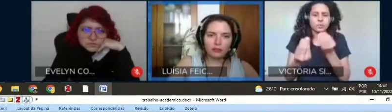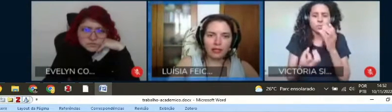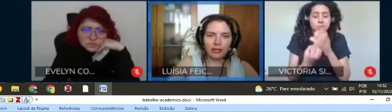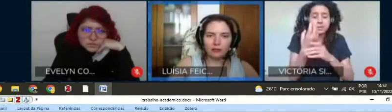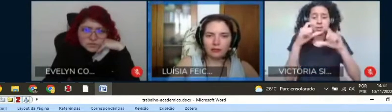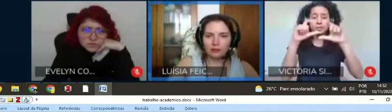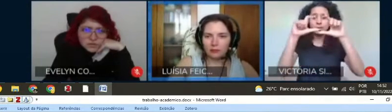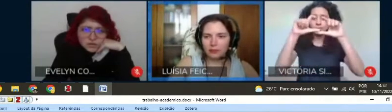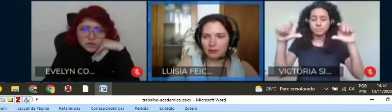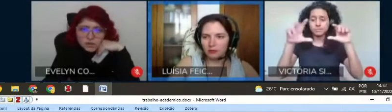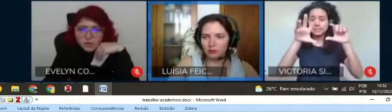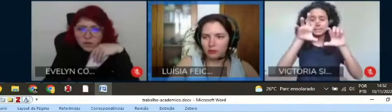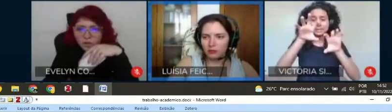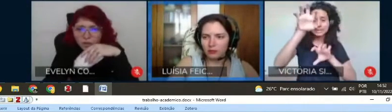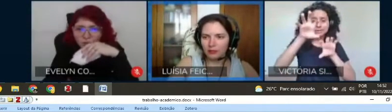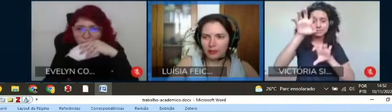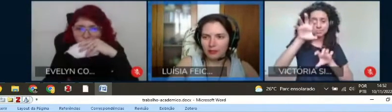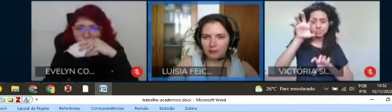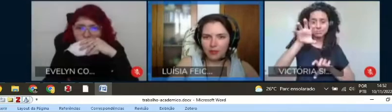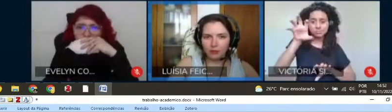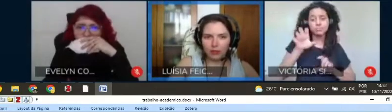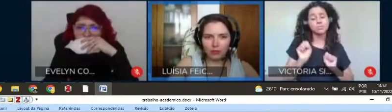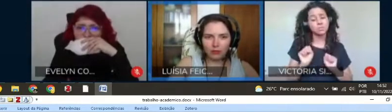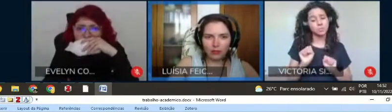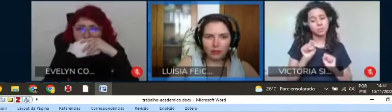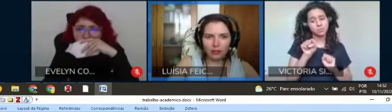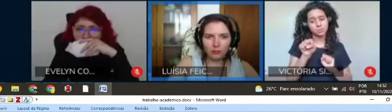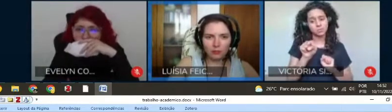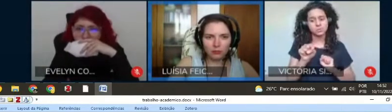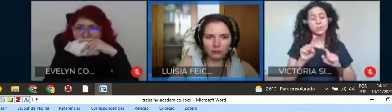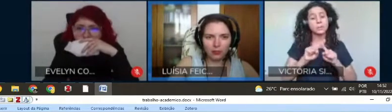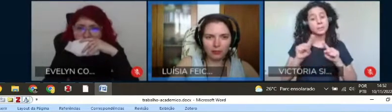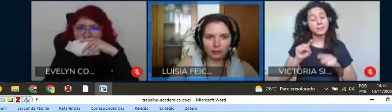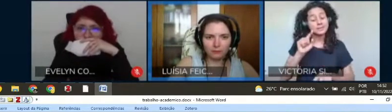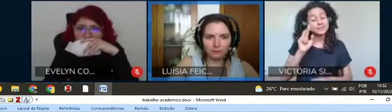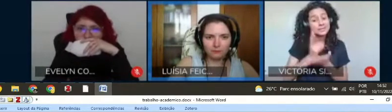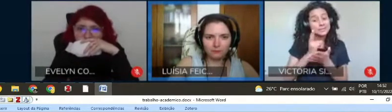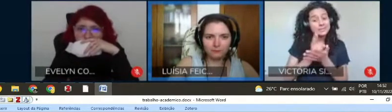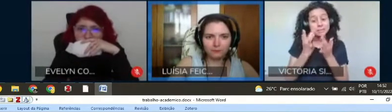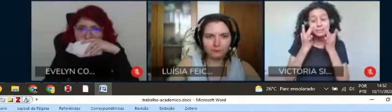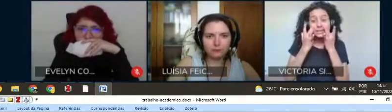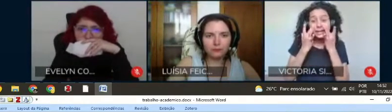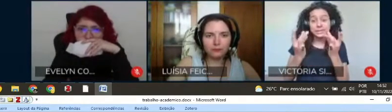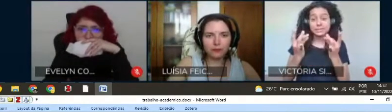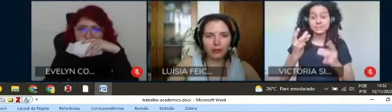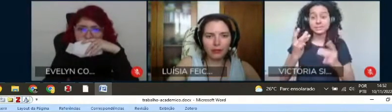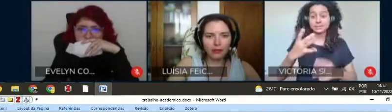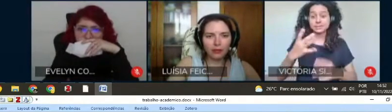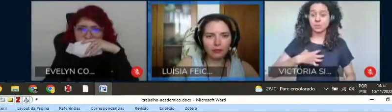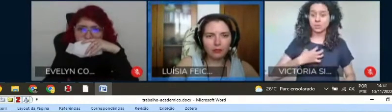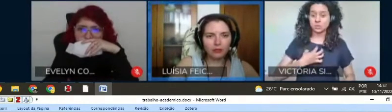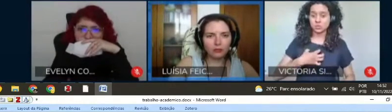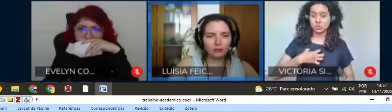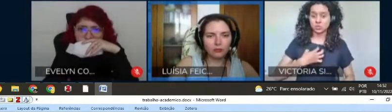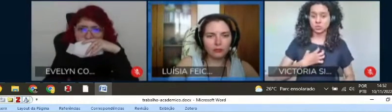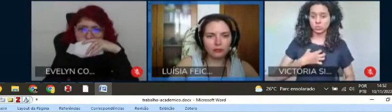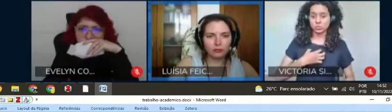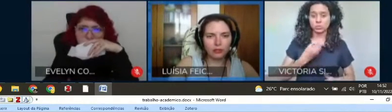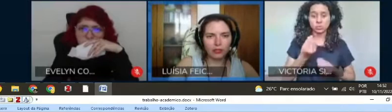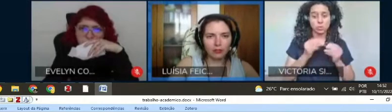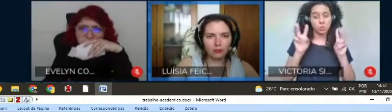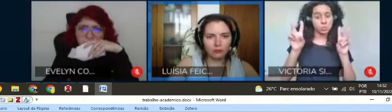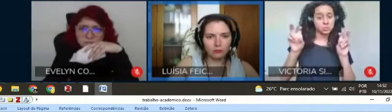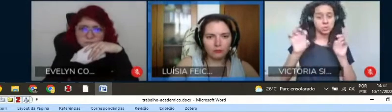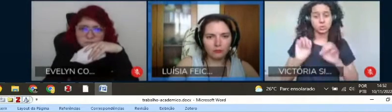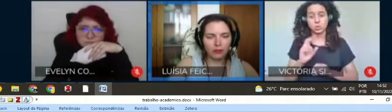terminei de criar todas as minhas seções, etc., eu venho aqui no meu sumário e eu clico com o